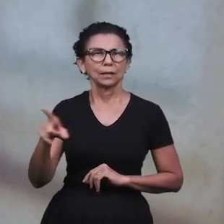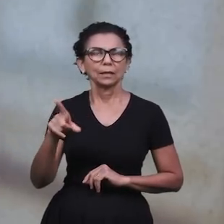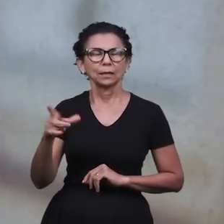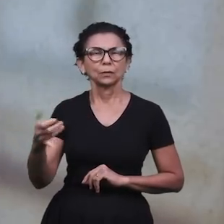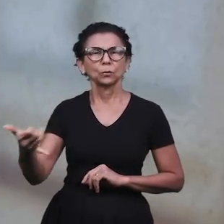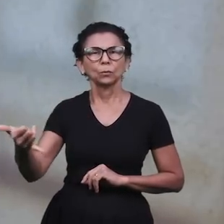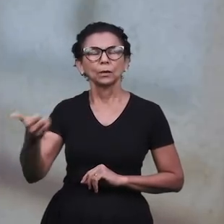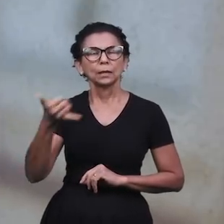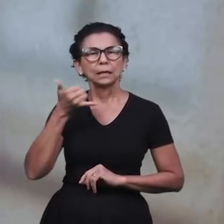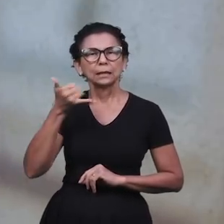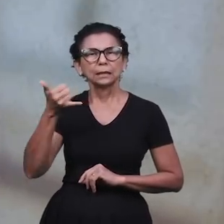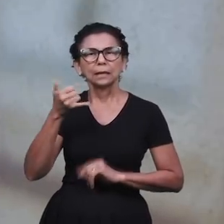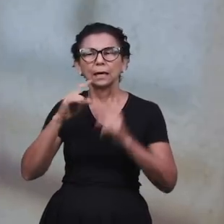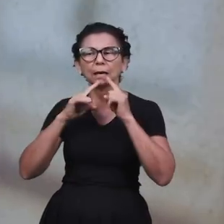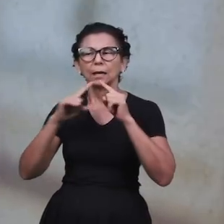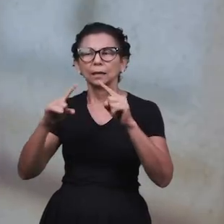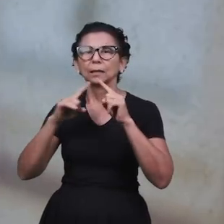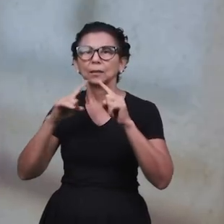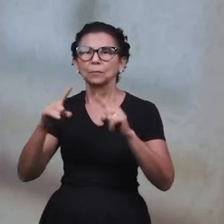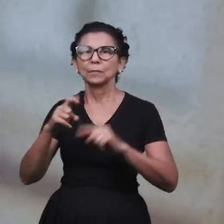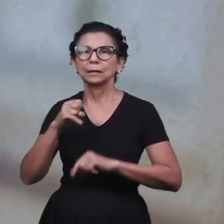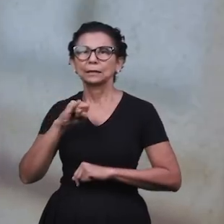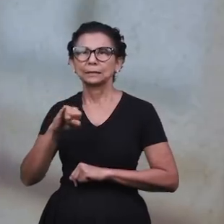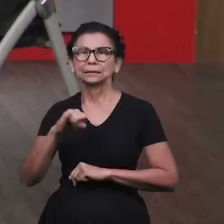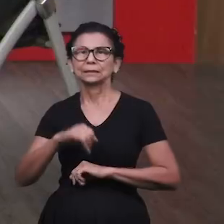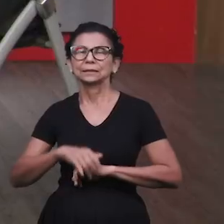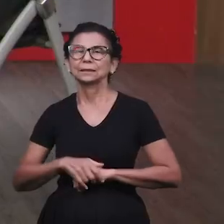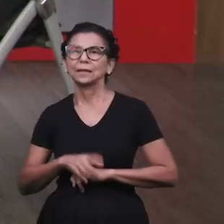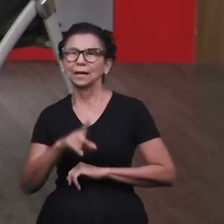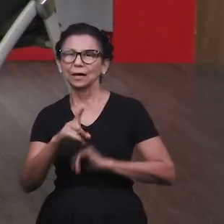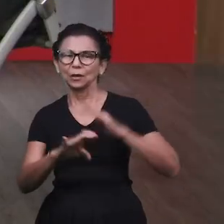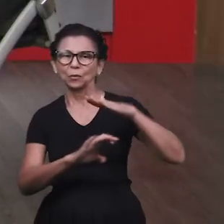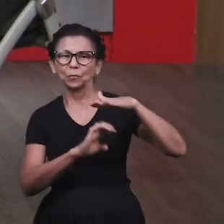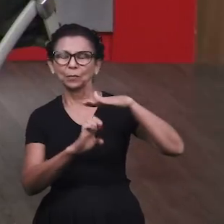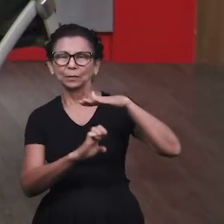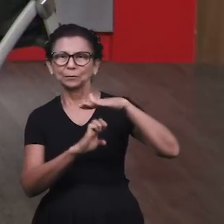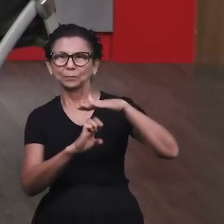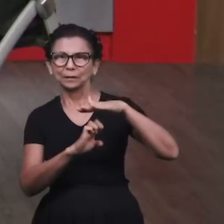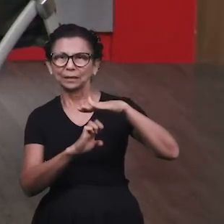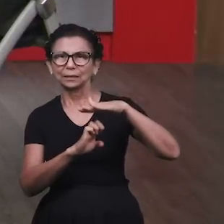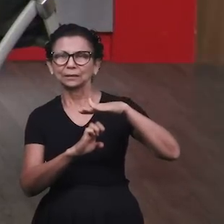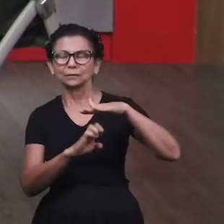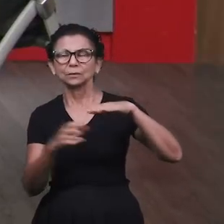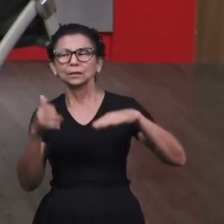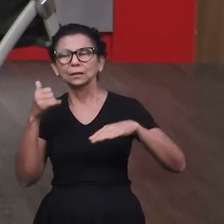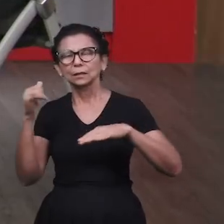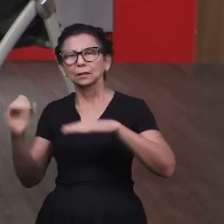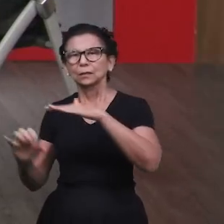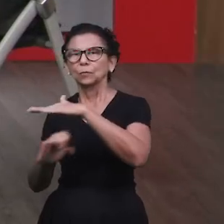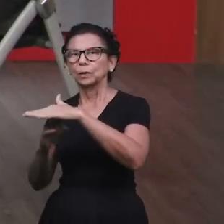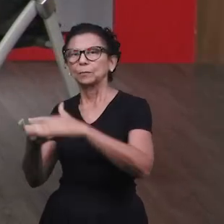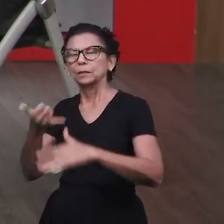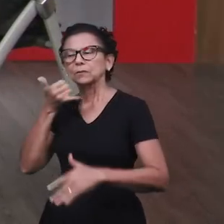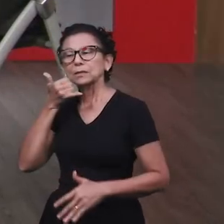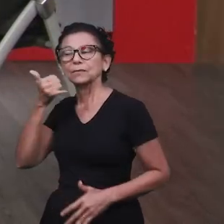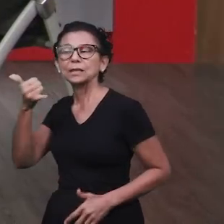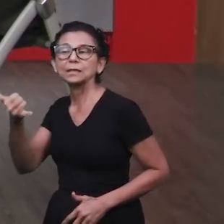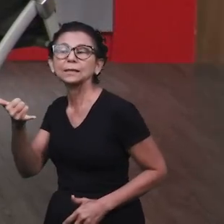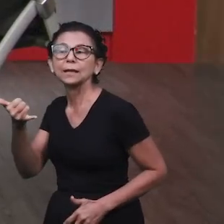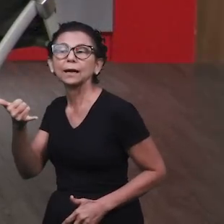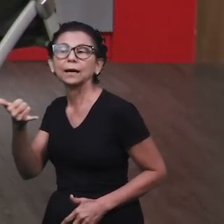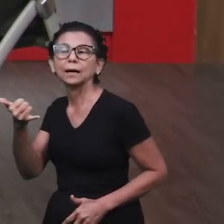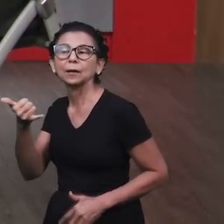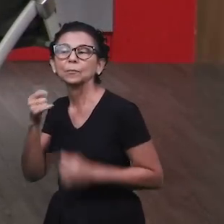for uma empresa séria, ela vai tomar o cuidado ela vai de se incomodar e vai te responder. Se for